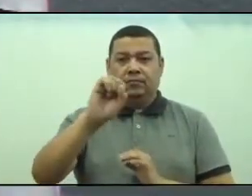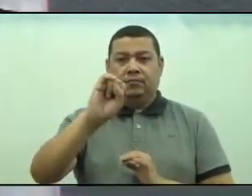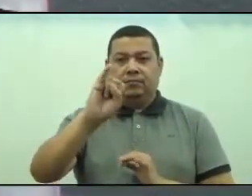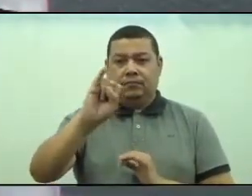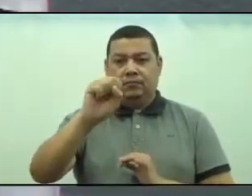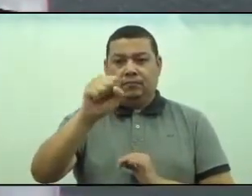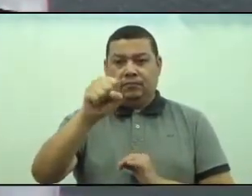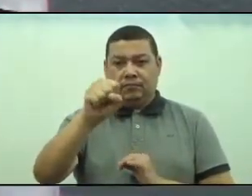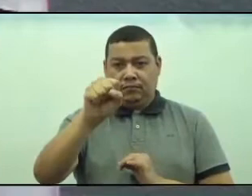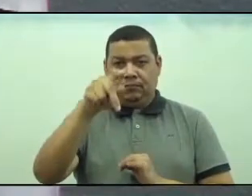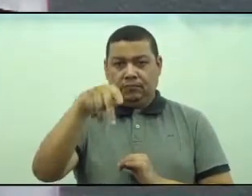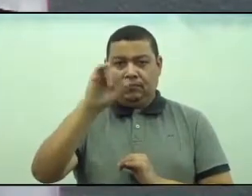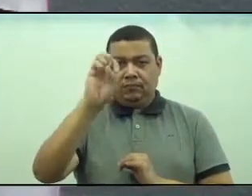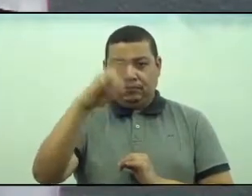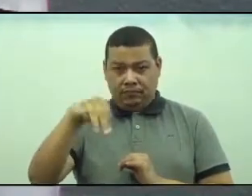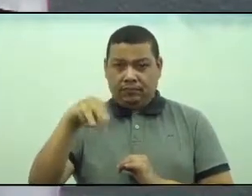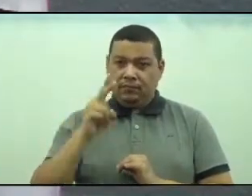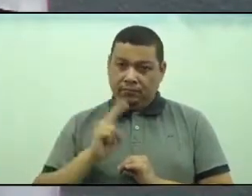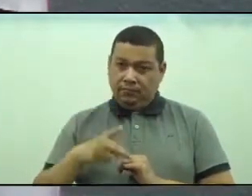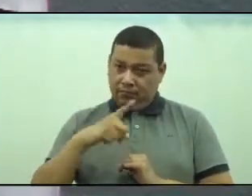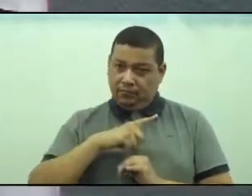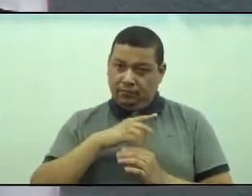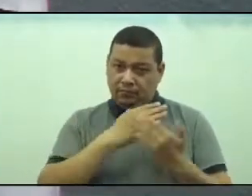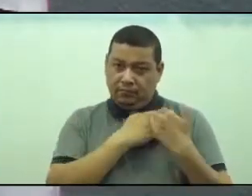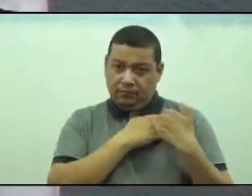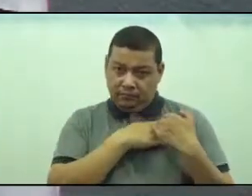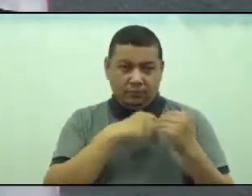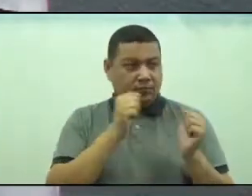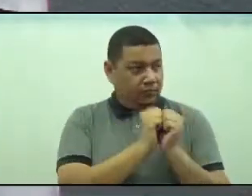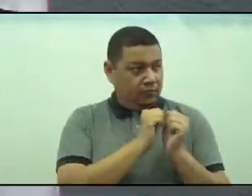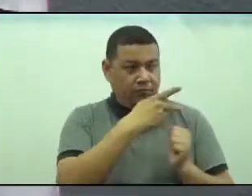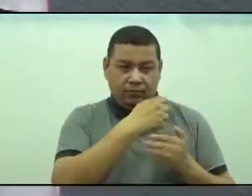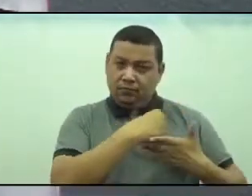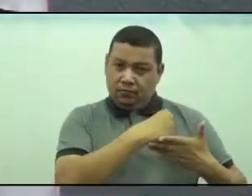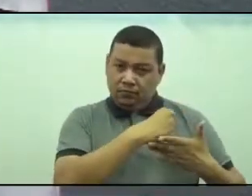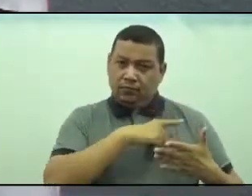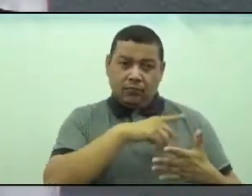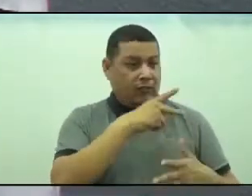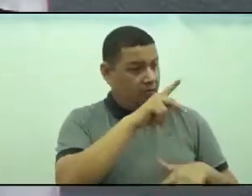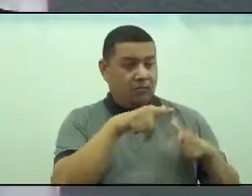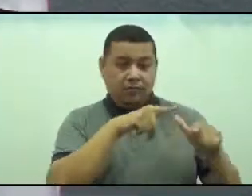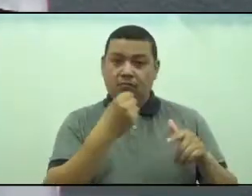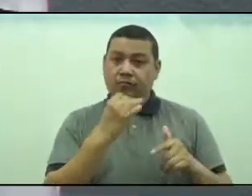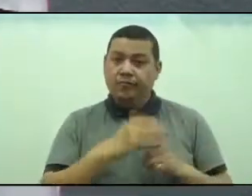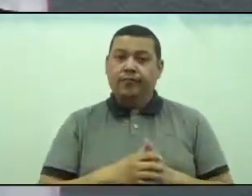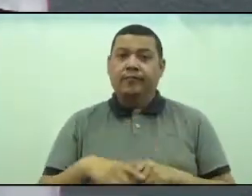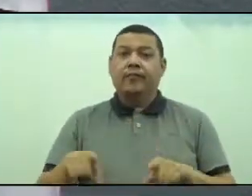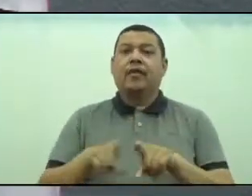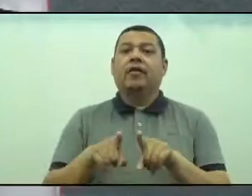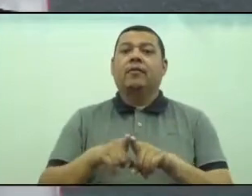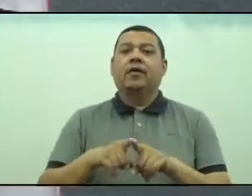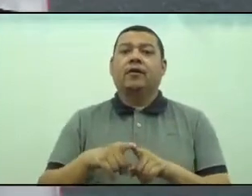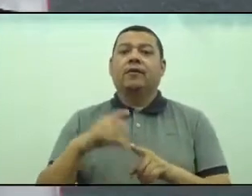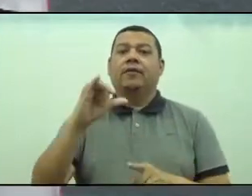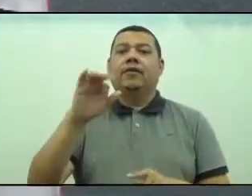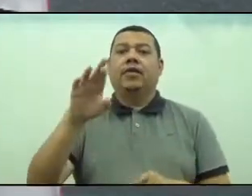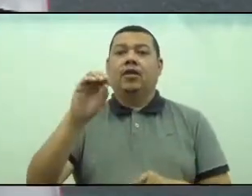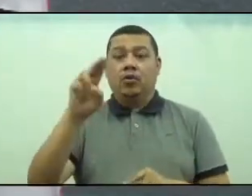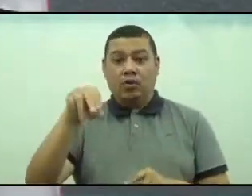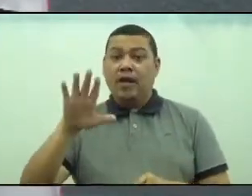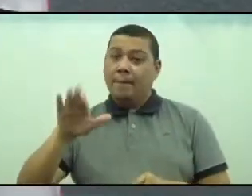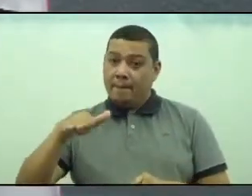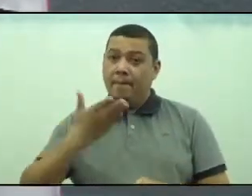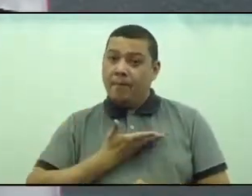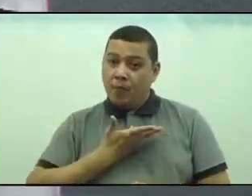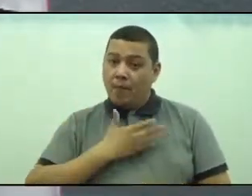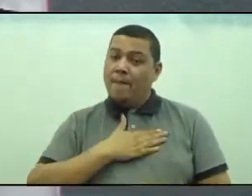sempre digo que tem uma responsabilidade muito grande com o mandato dele, e tem feito um grande mandato, ao deputado Cirone, que é meu amigo e também tem feito um